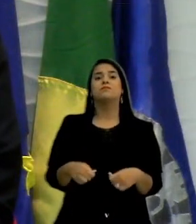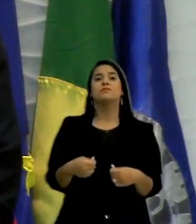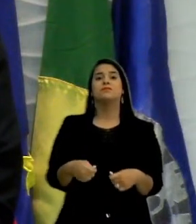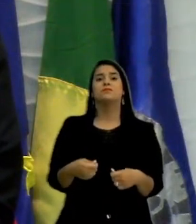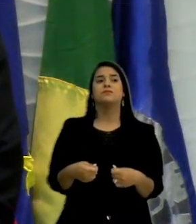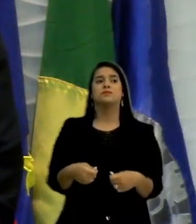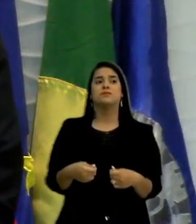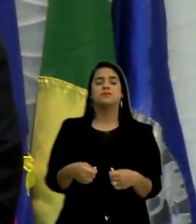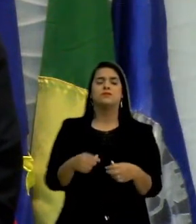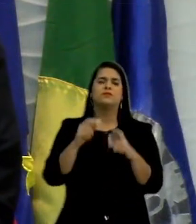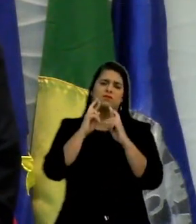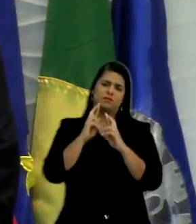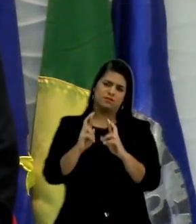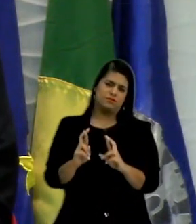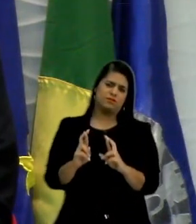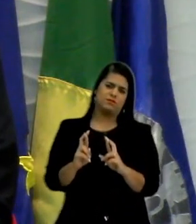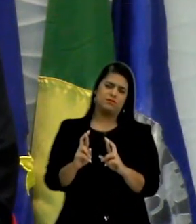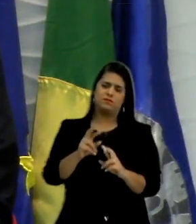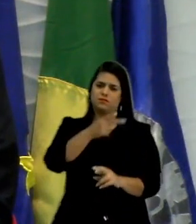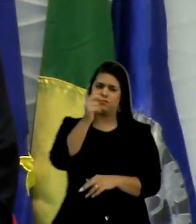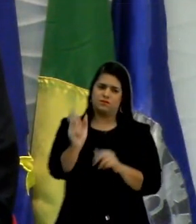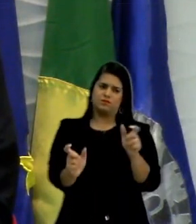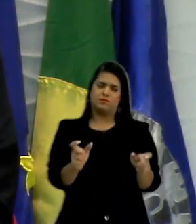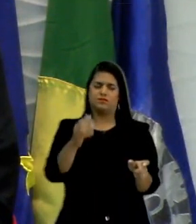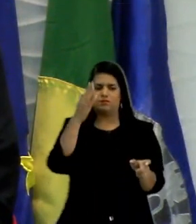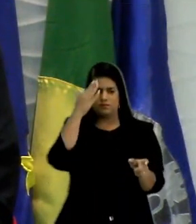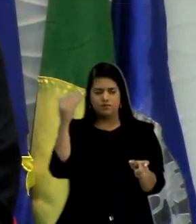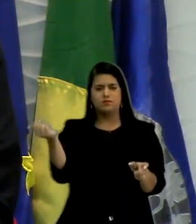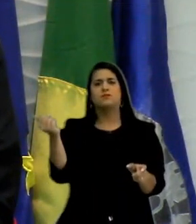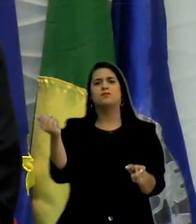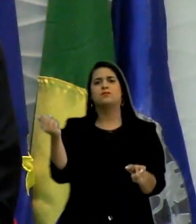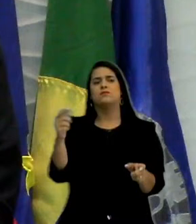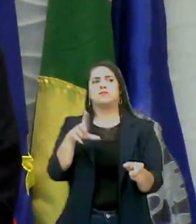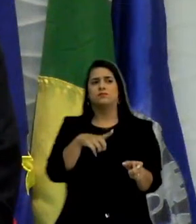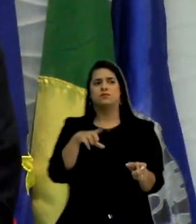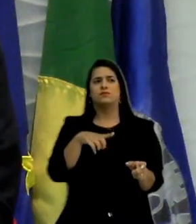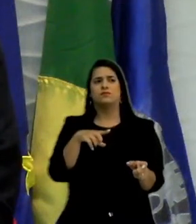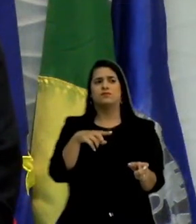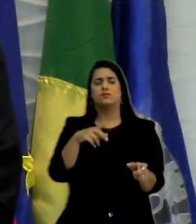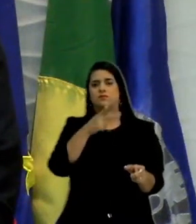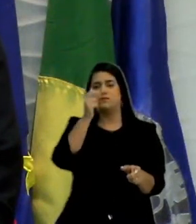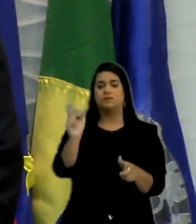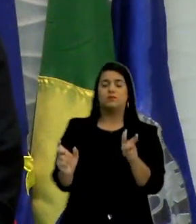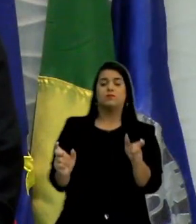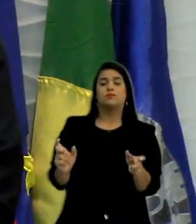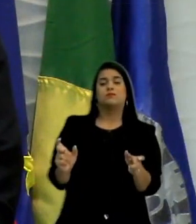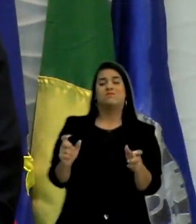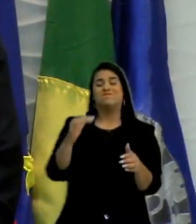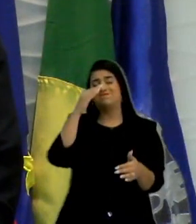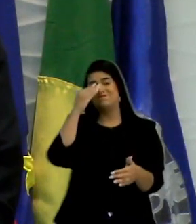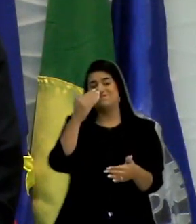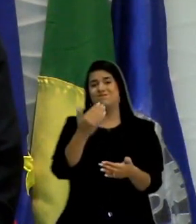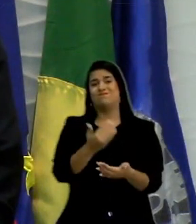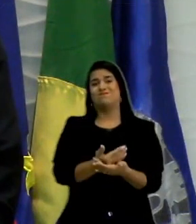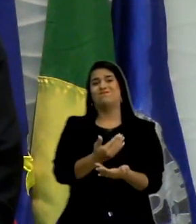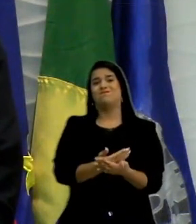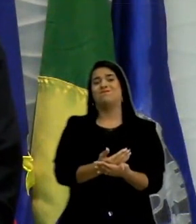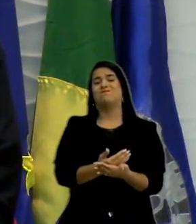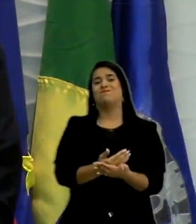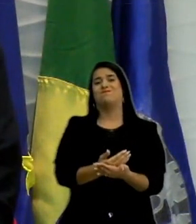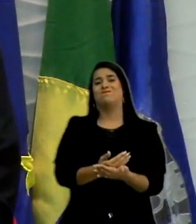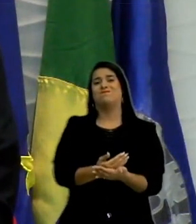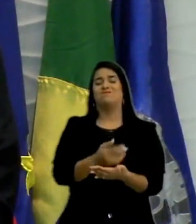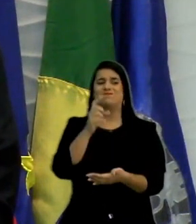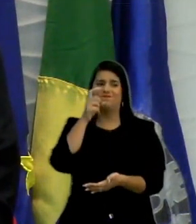para dar algumas respostas, para as pessoas também saber que ainda tem pessoas leigas que acreditam na falta